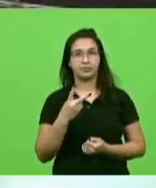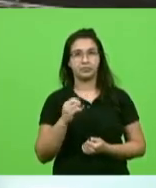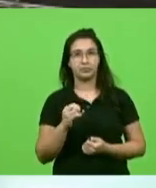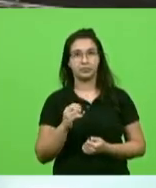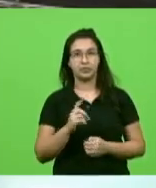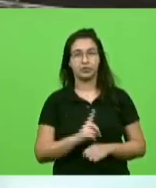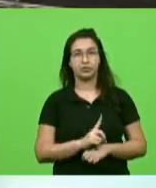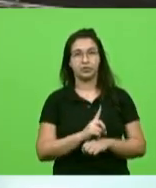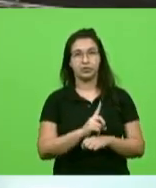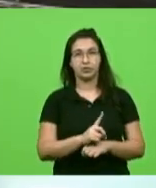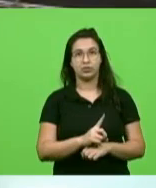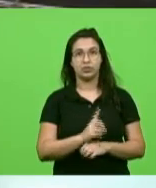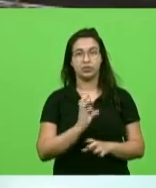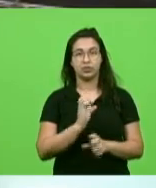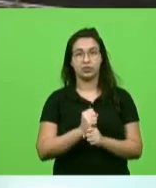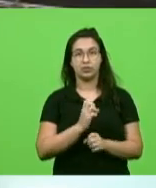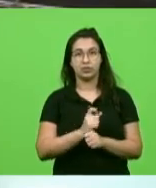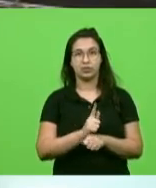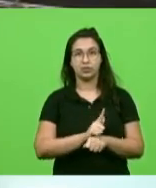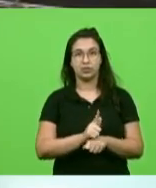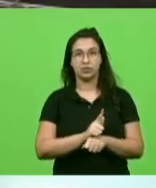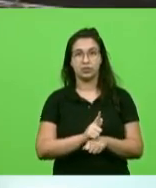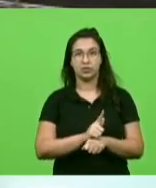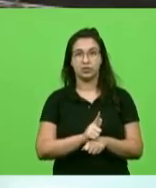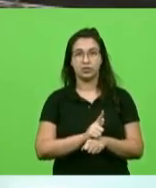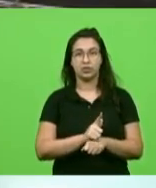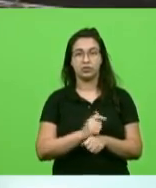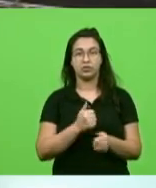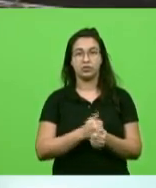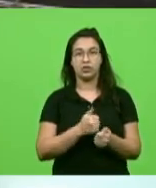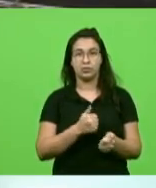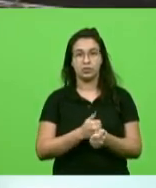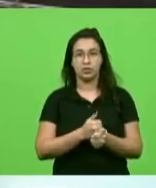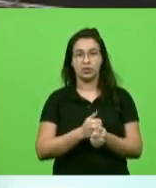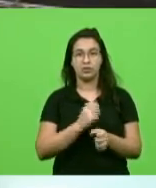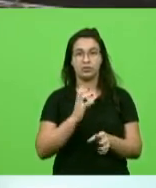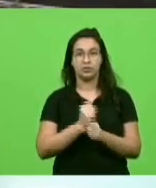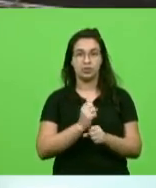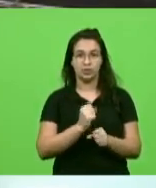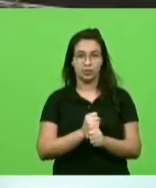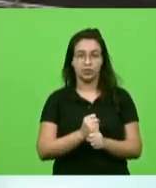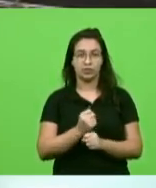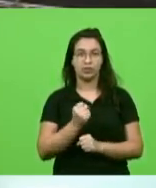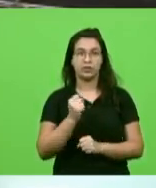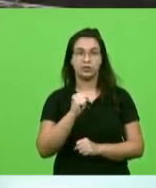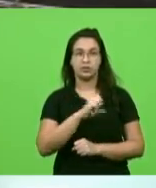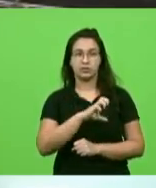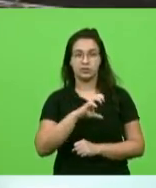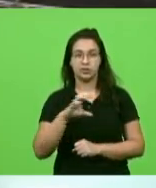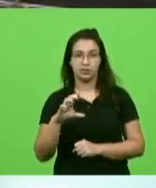Diretoria de contas de gestão do Tribunal de Contas do Estado de Santa Catarina